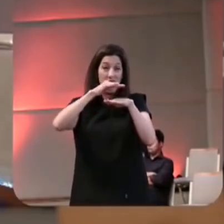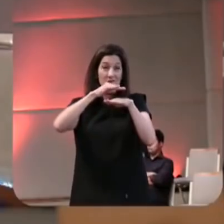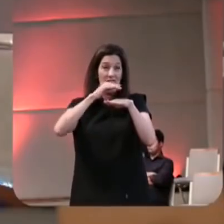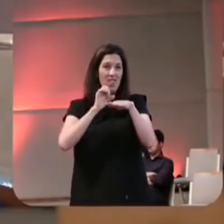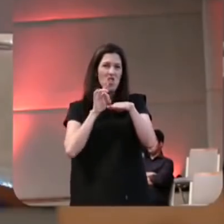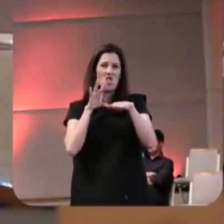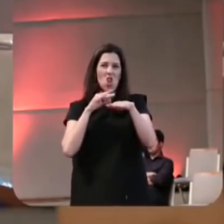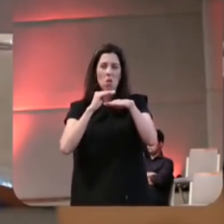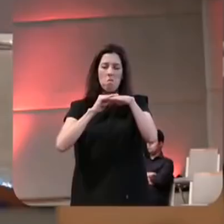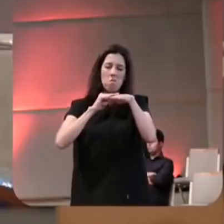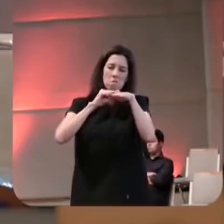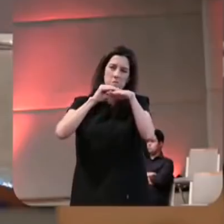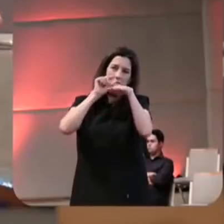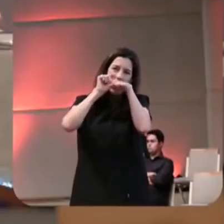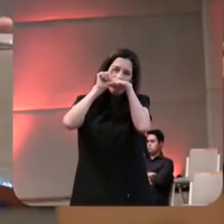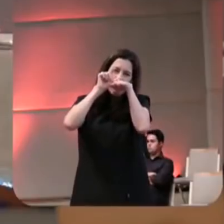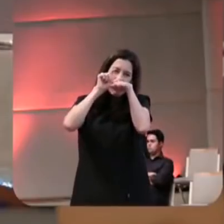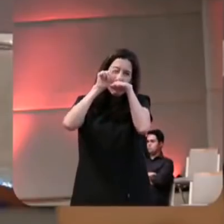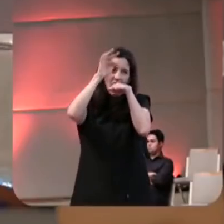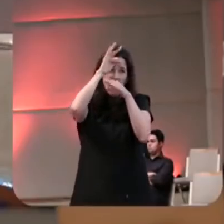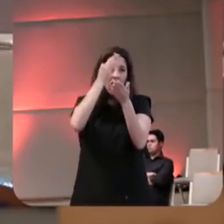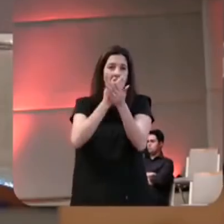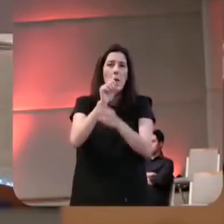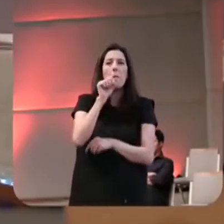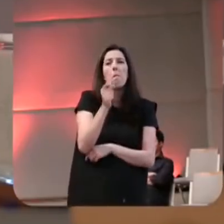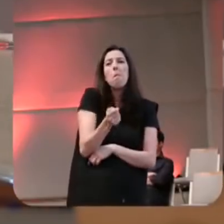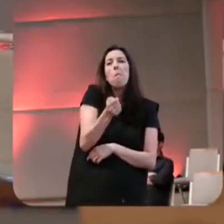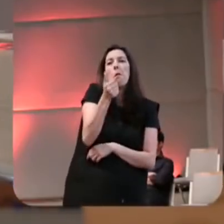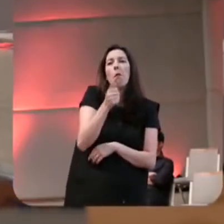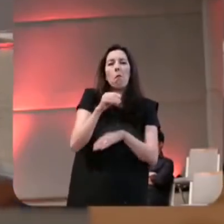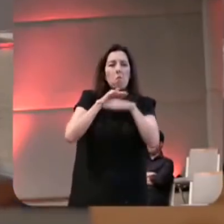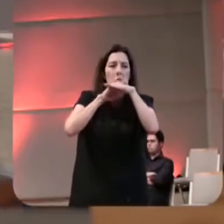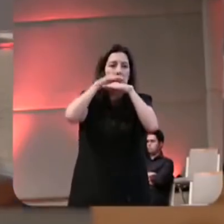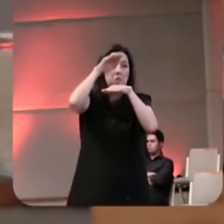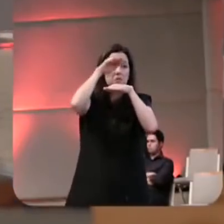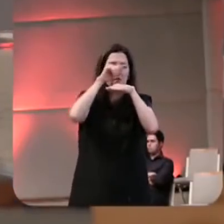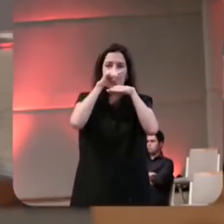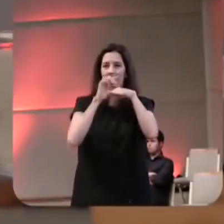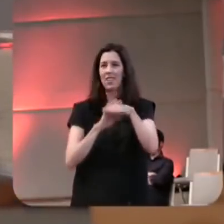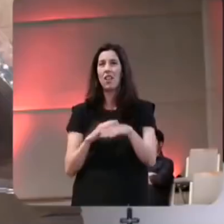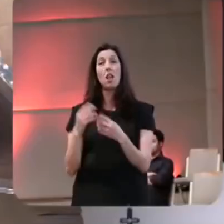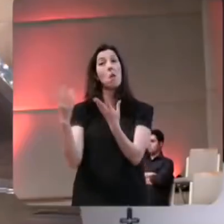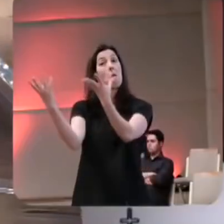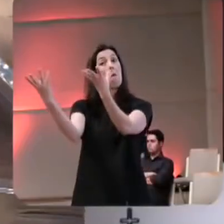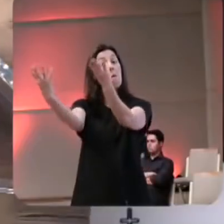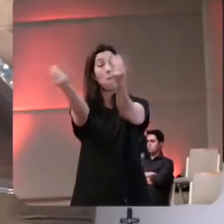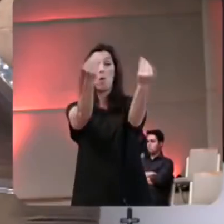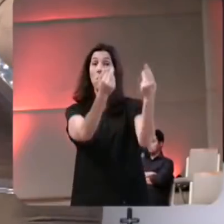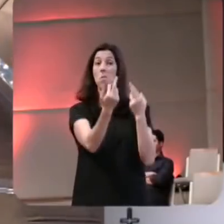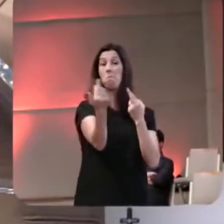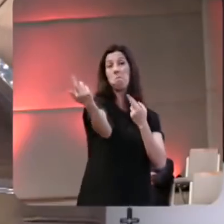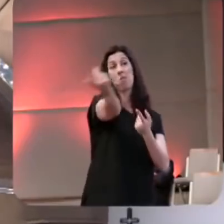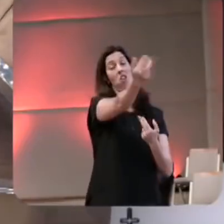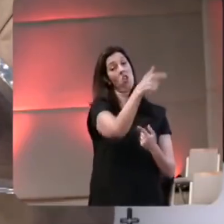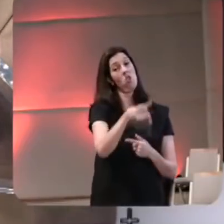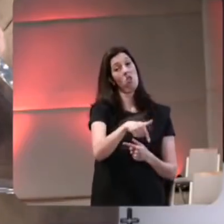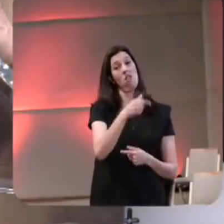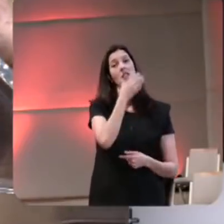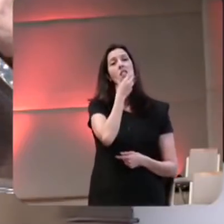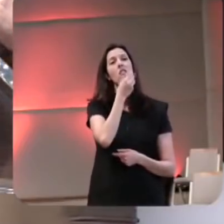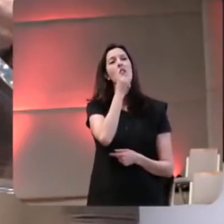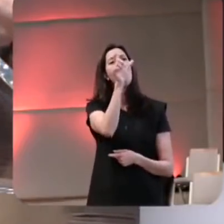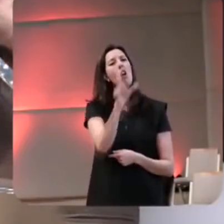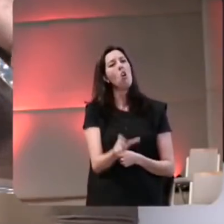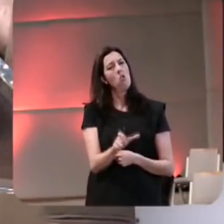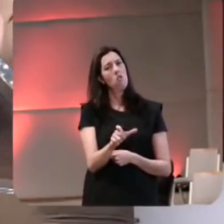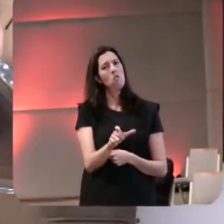servos de Deus que são como o servo de Eliseu, que só podem ver os exércitos da Síria